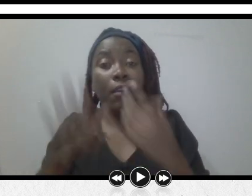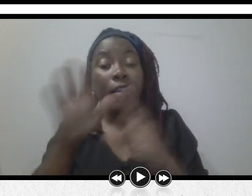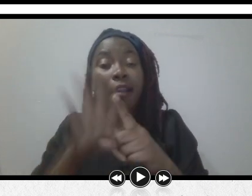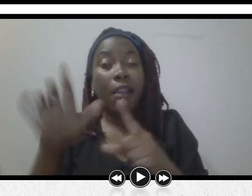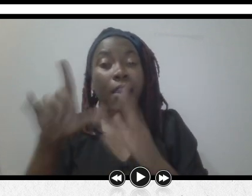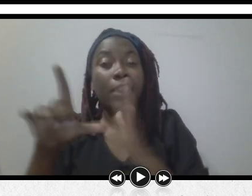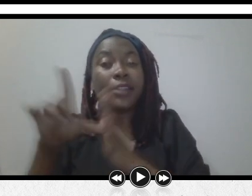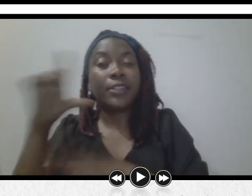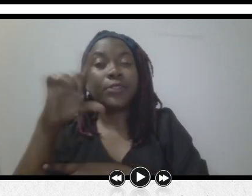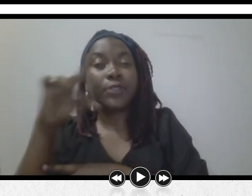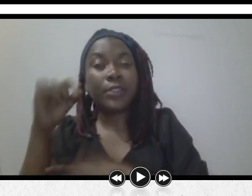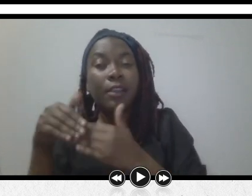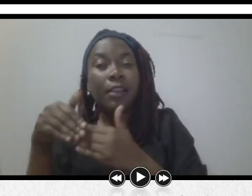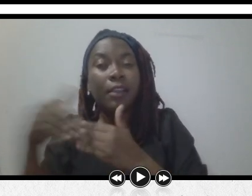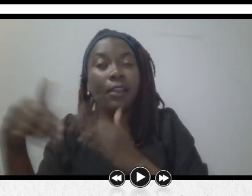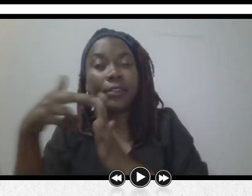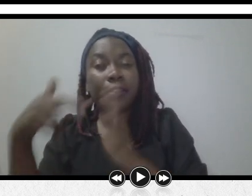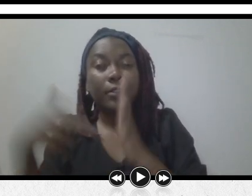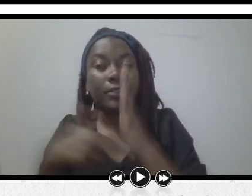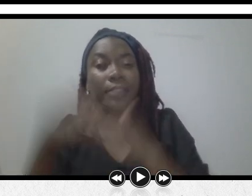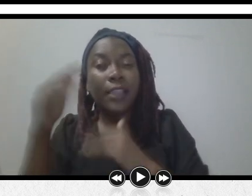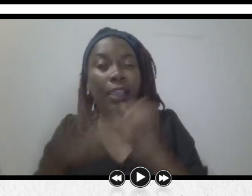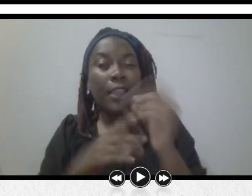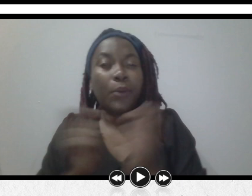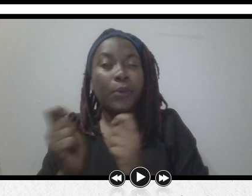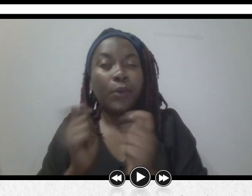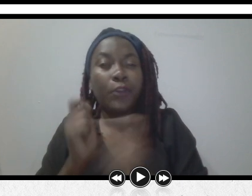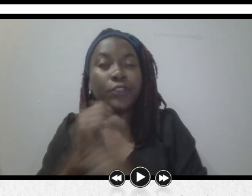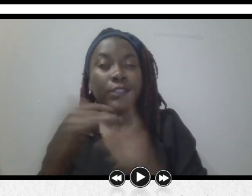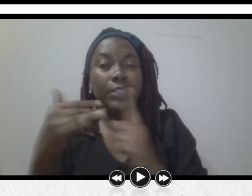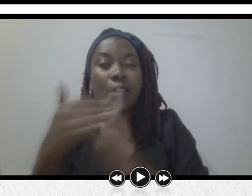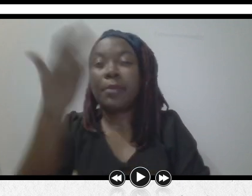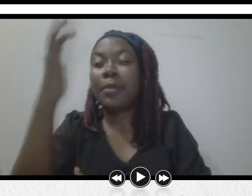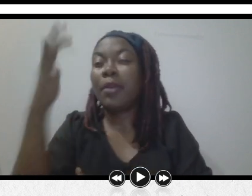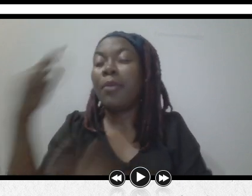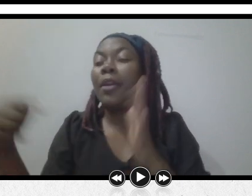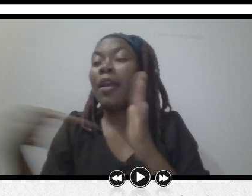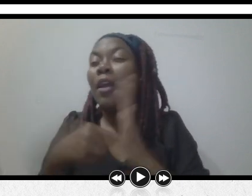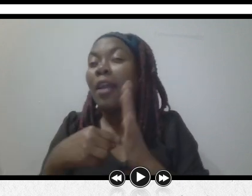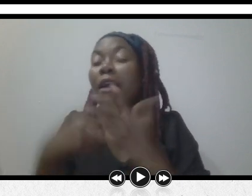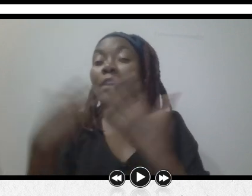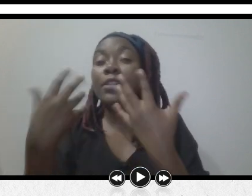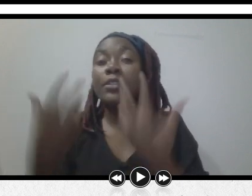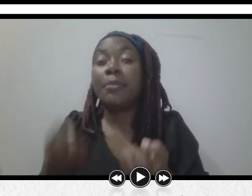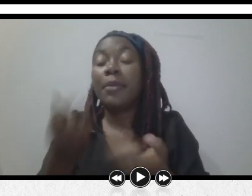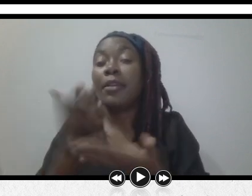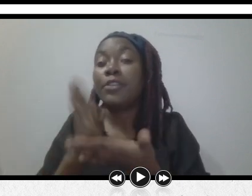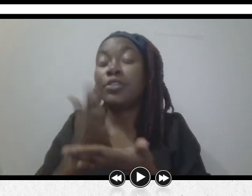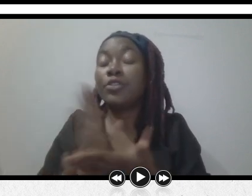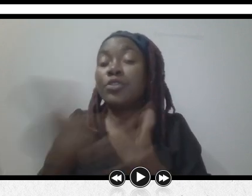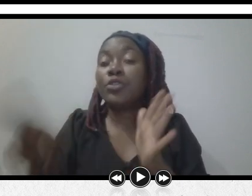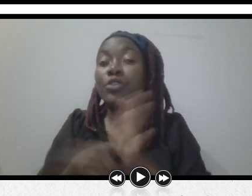Ela é um local concebido em área selecionada a partir de critérios técnicos, econômicos, sociais e ambientais, com